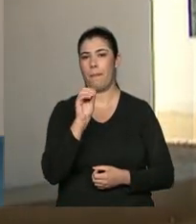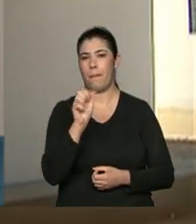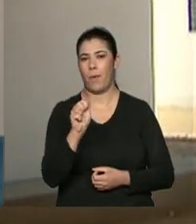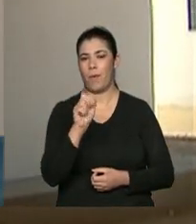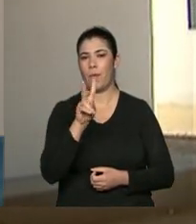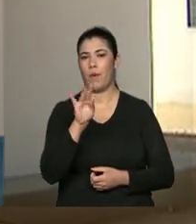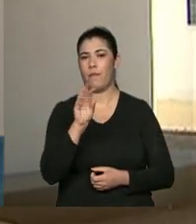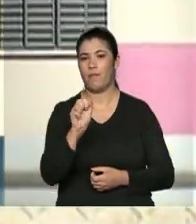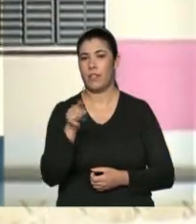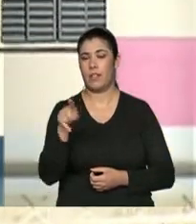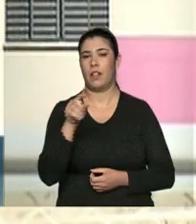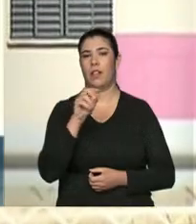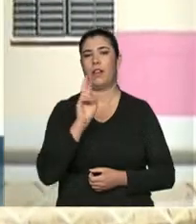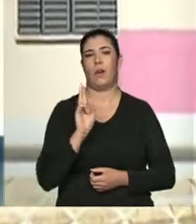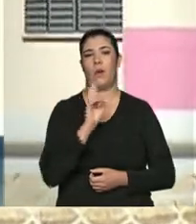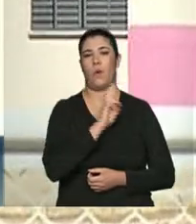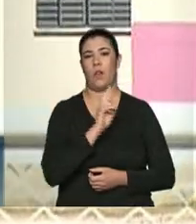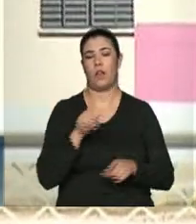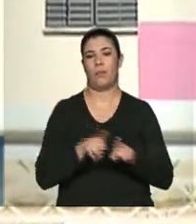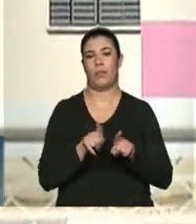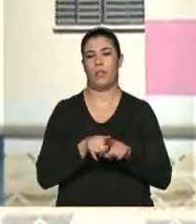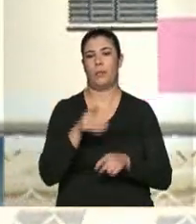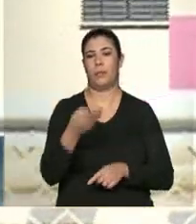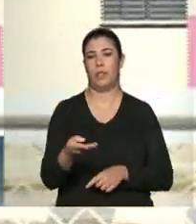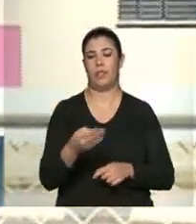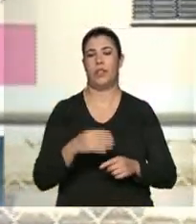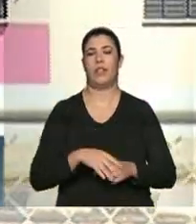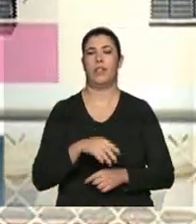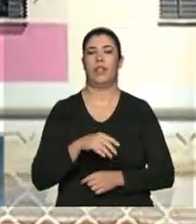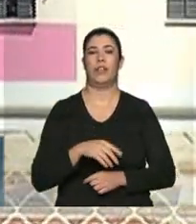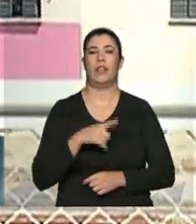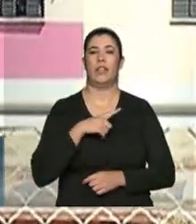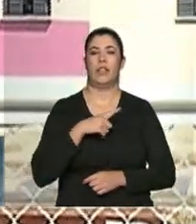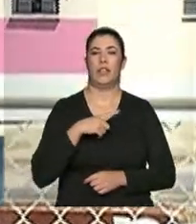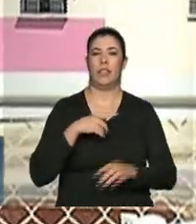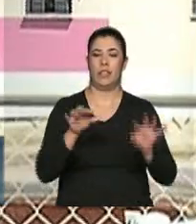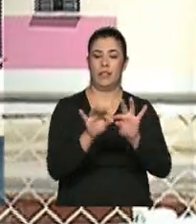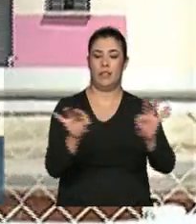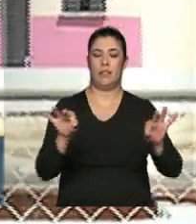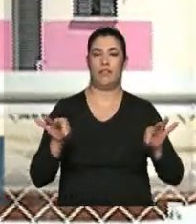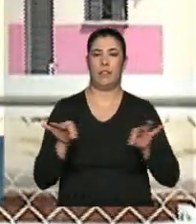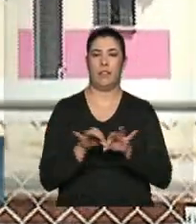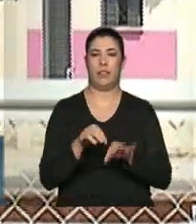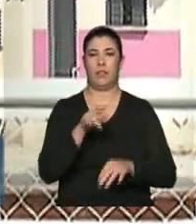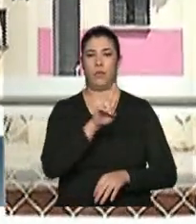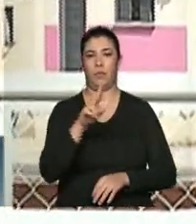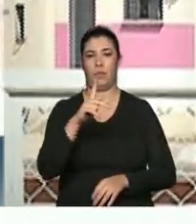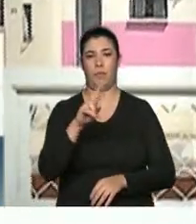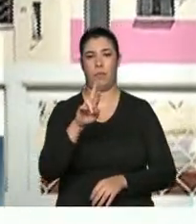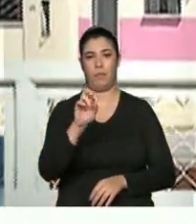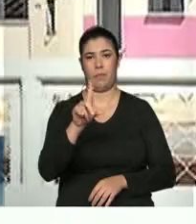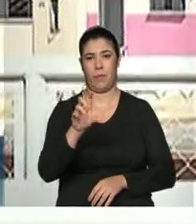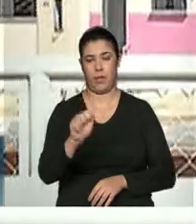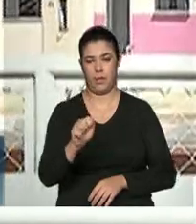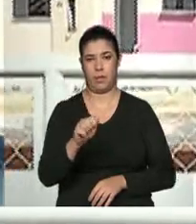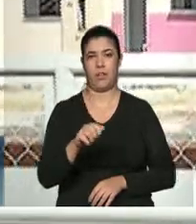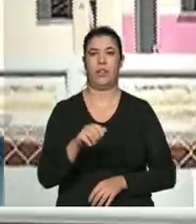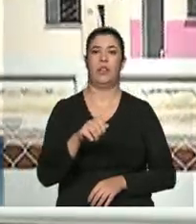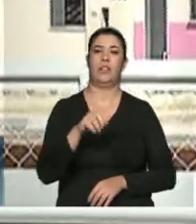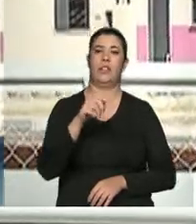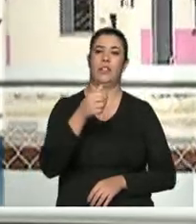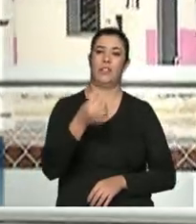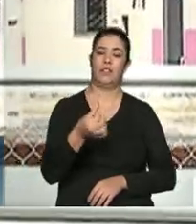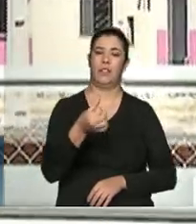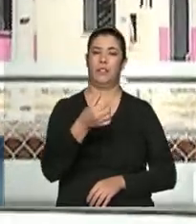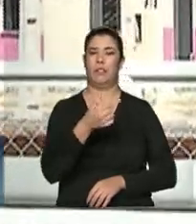São 547 casas nos residenciais Pérola 6 e 7, com área privativa de 45 metros